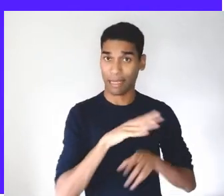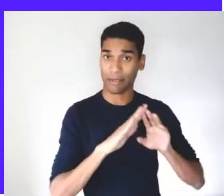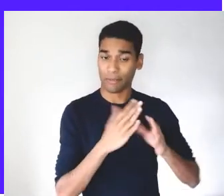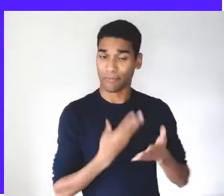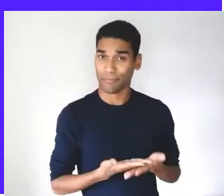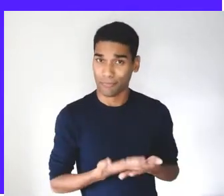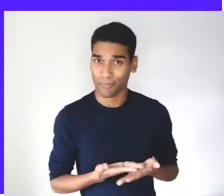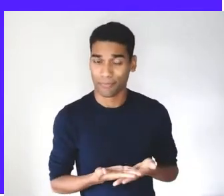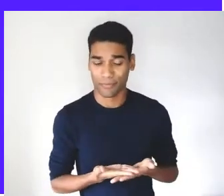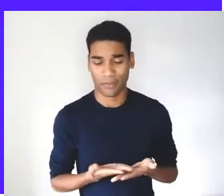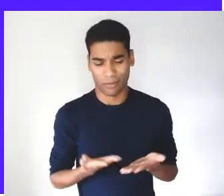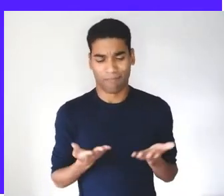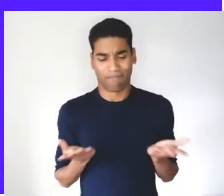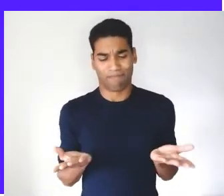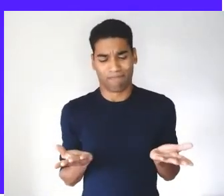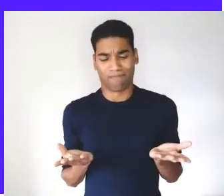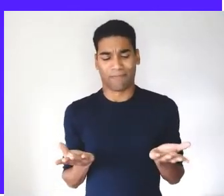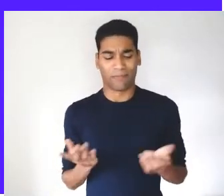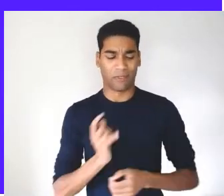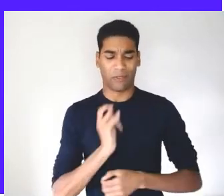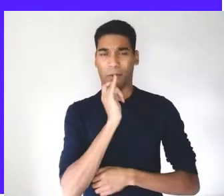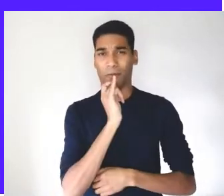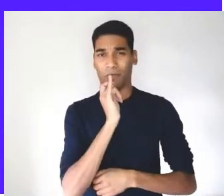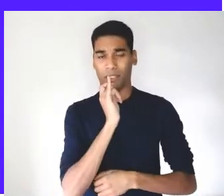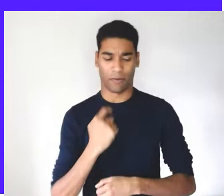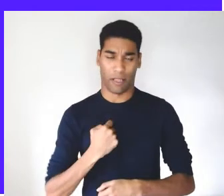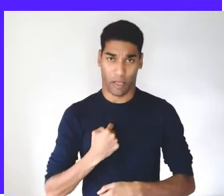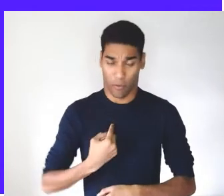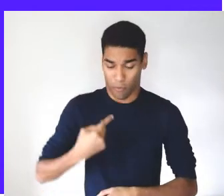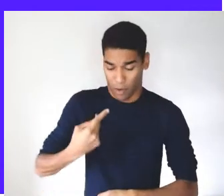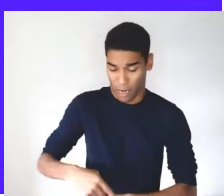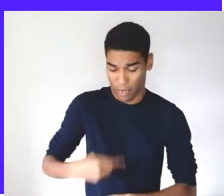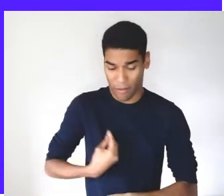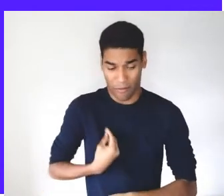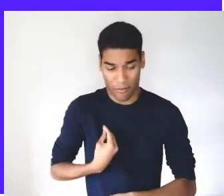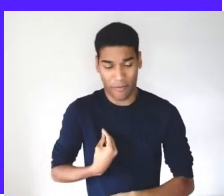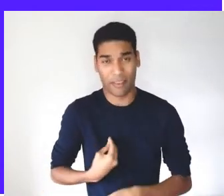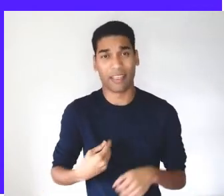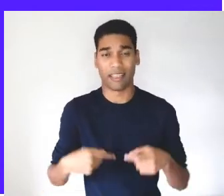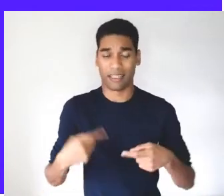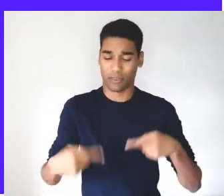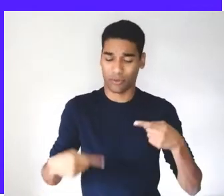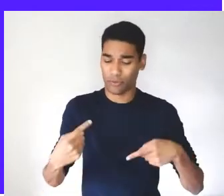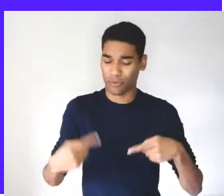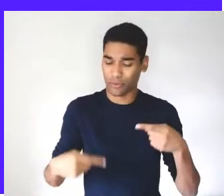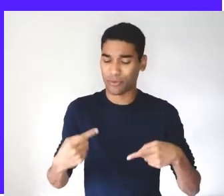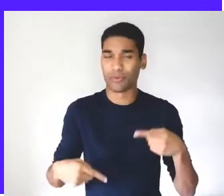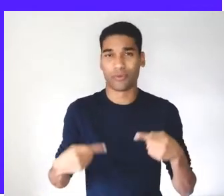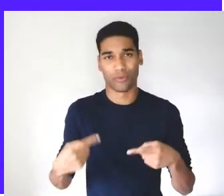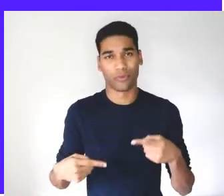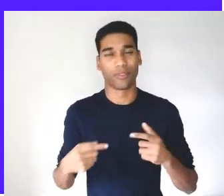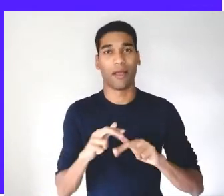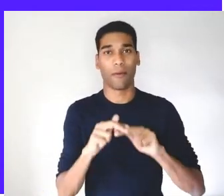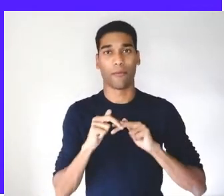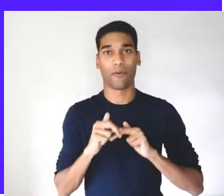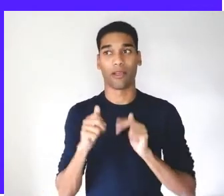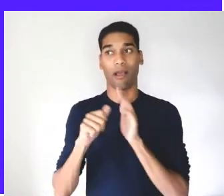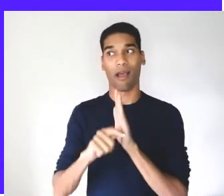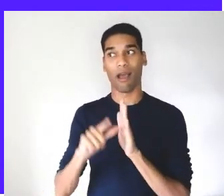isso, até eu estar aqui nessa discussão, é muito reflexo disso também. A gente não cobre